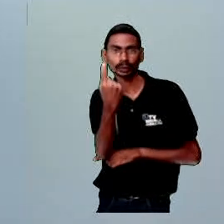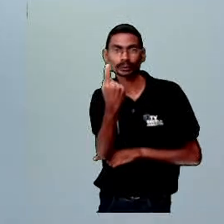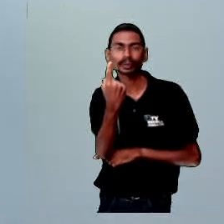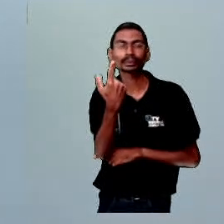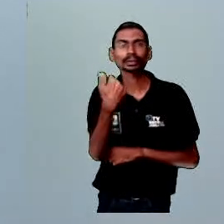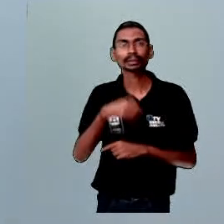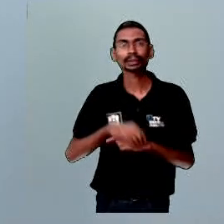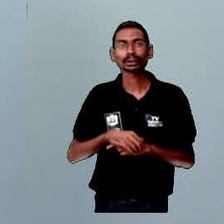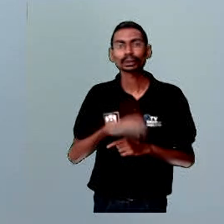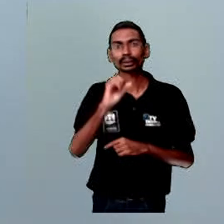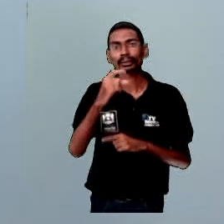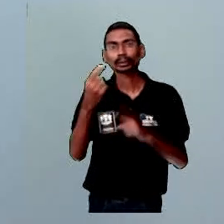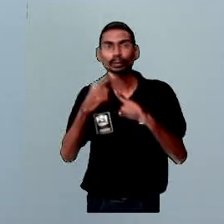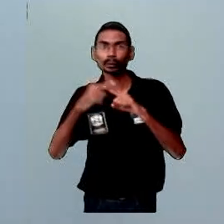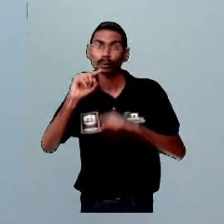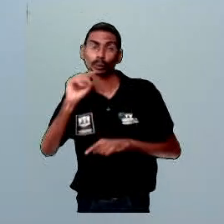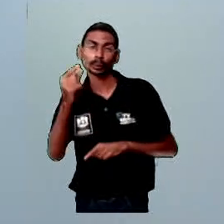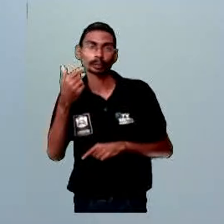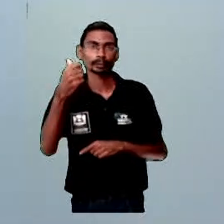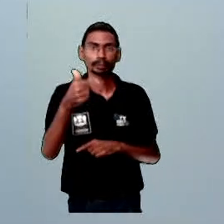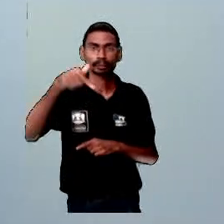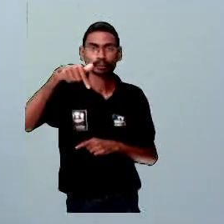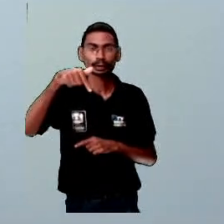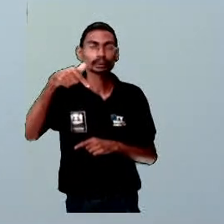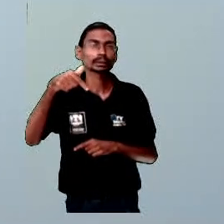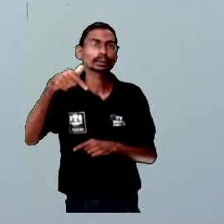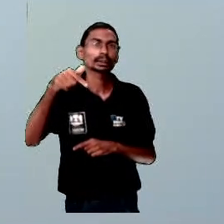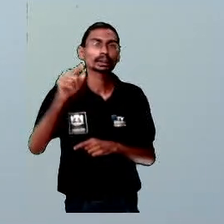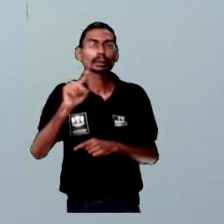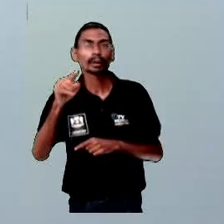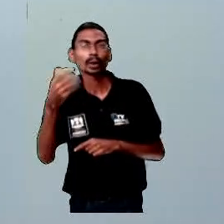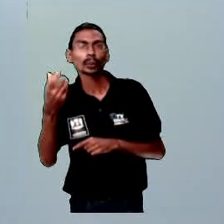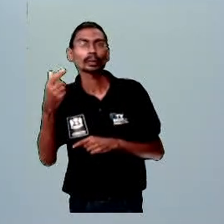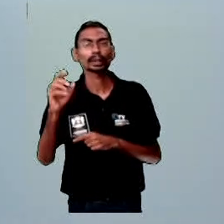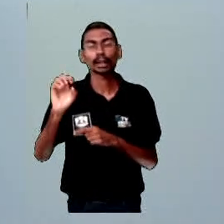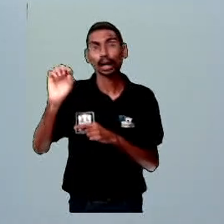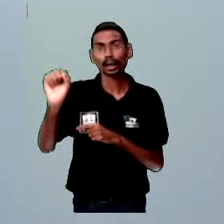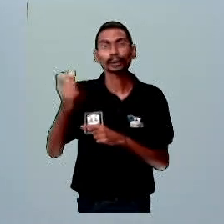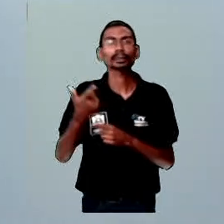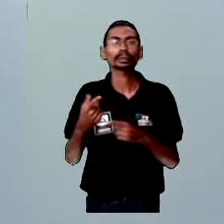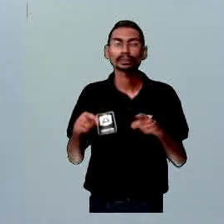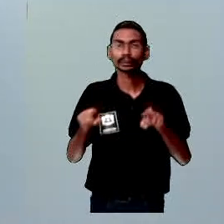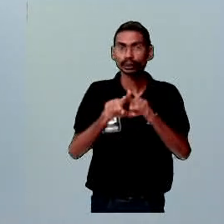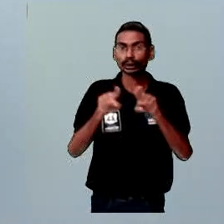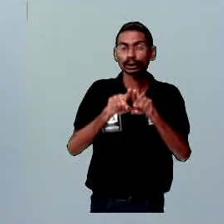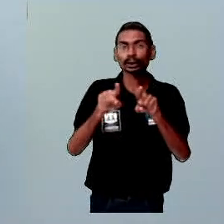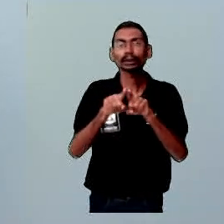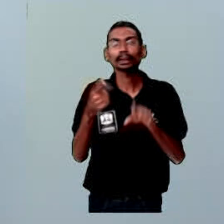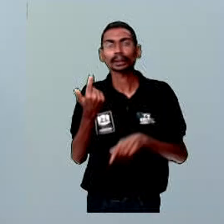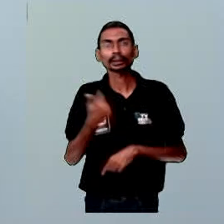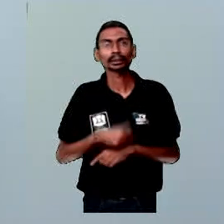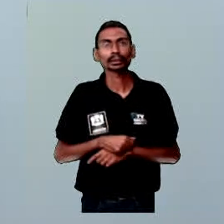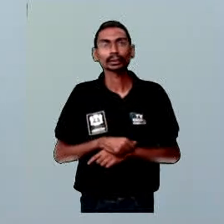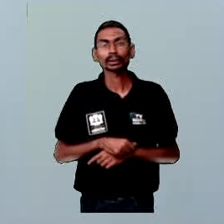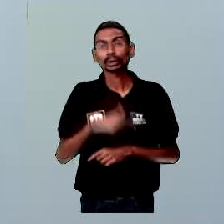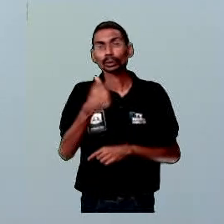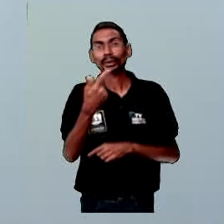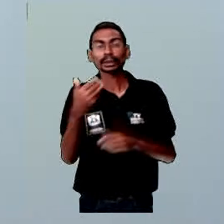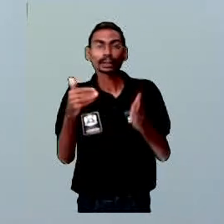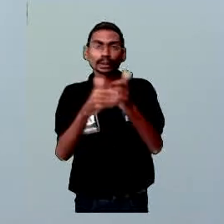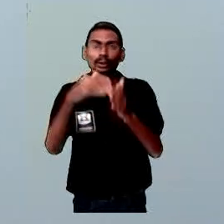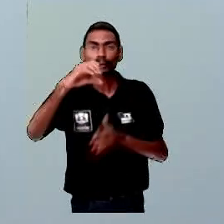dar 7 e 7 mais 1 vai dar 8. Então, de 2 até 9 eu vou ter 8 números,